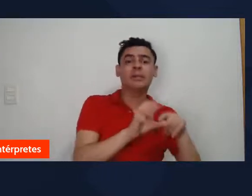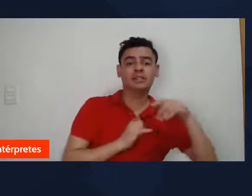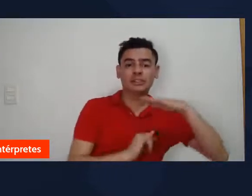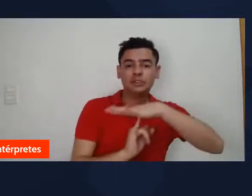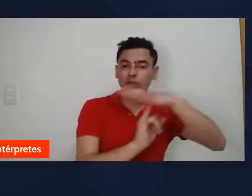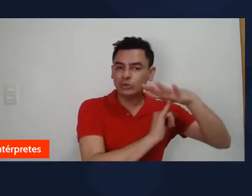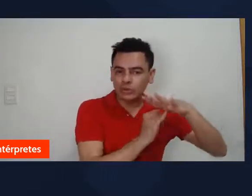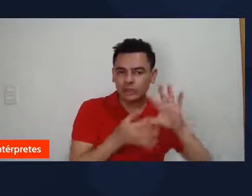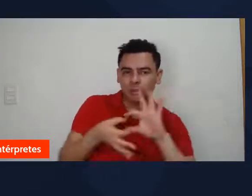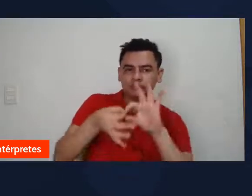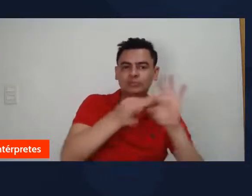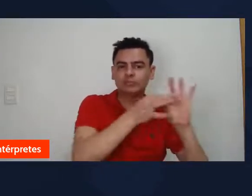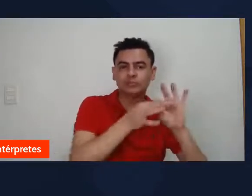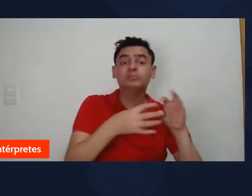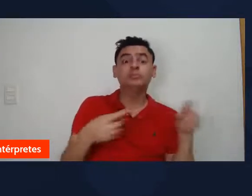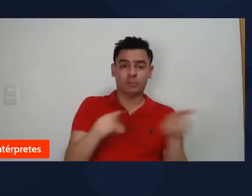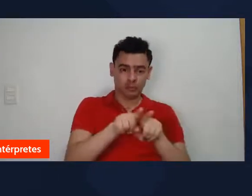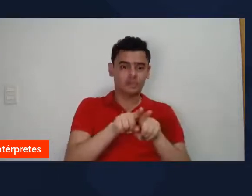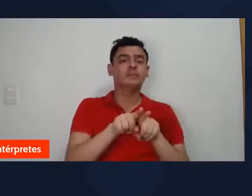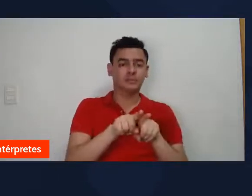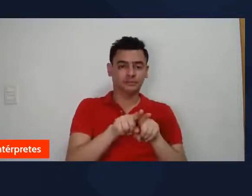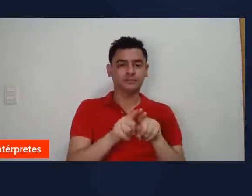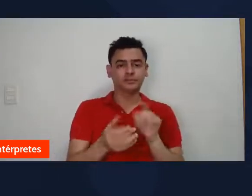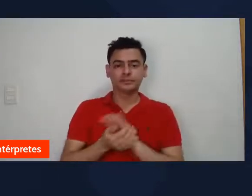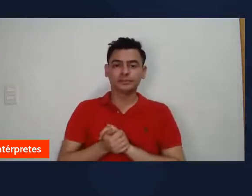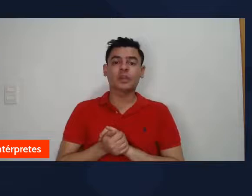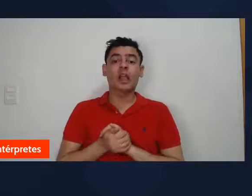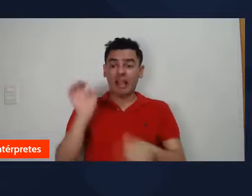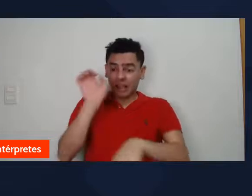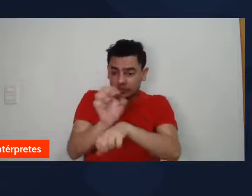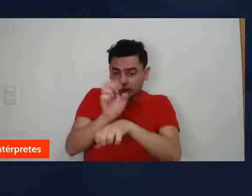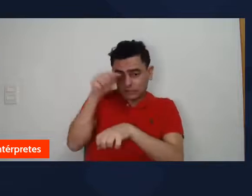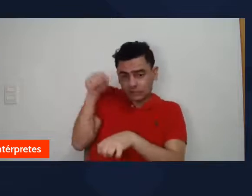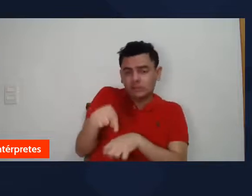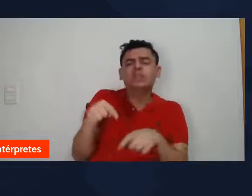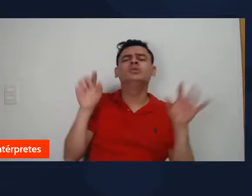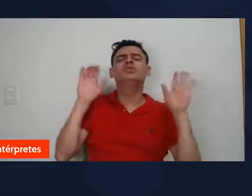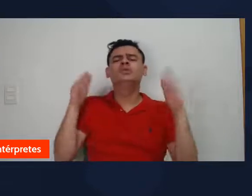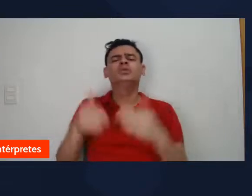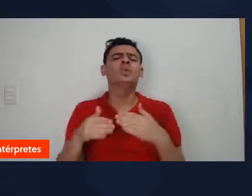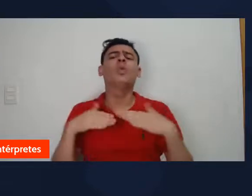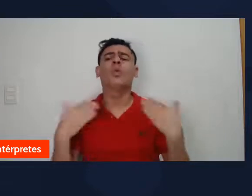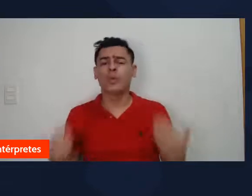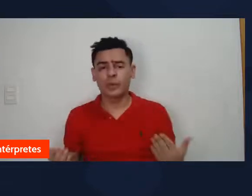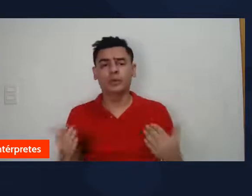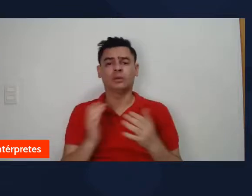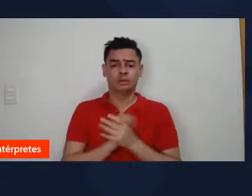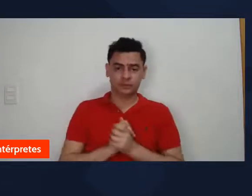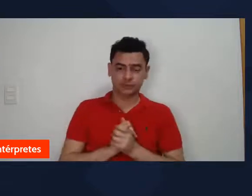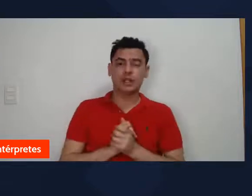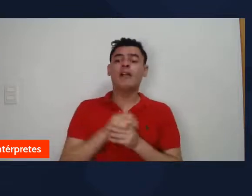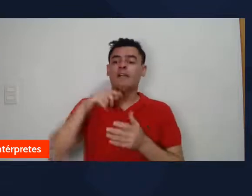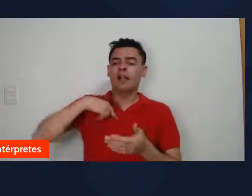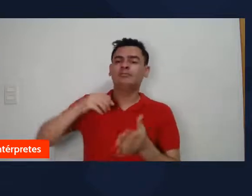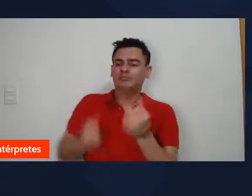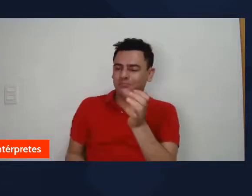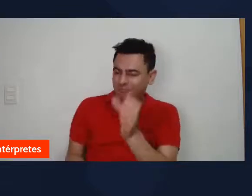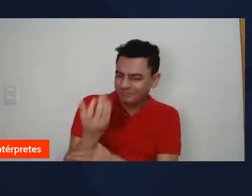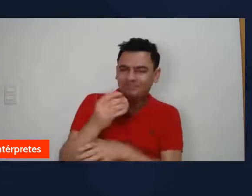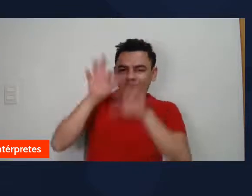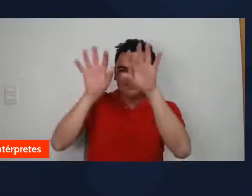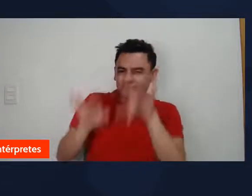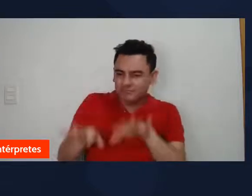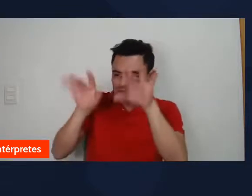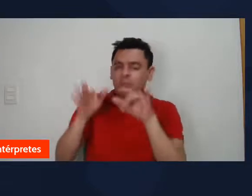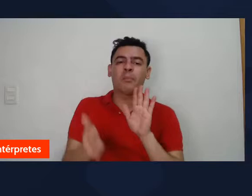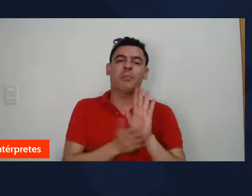anteriormente. E a etapa estadual vai tirar o documento capixaba para